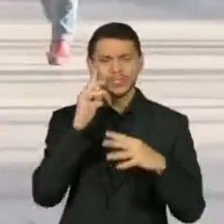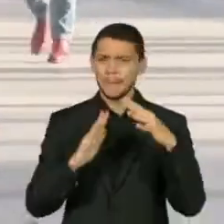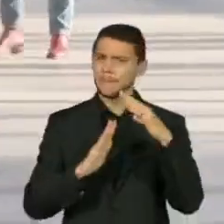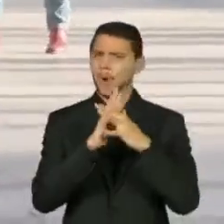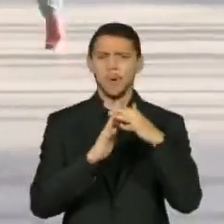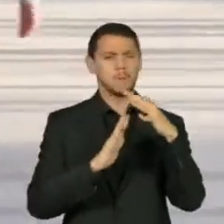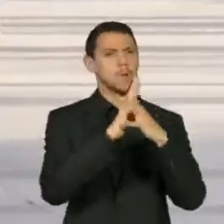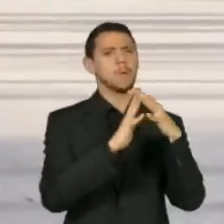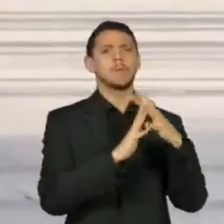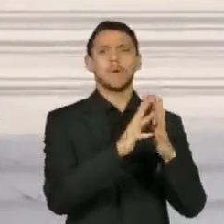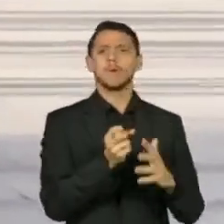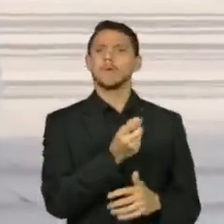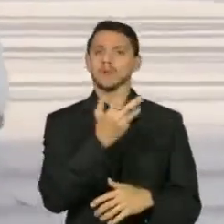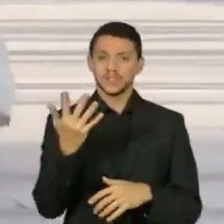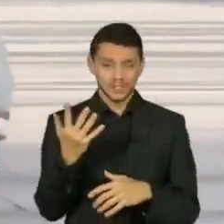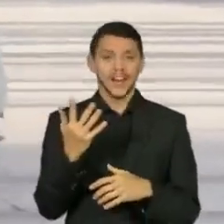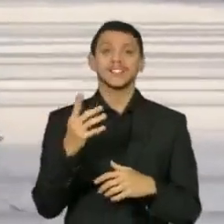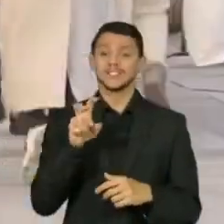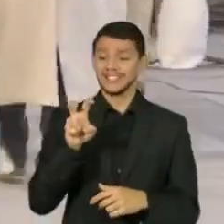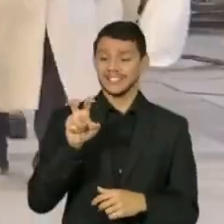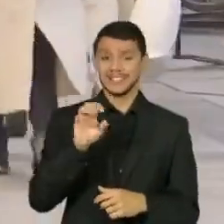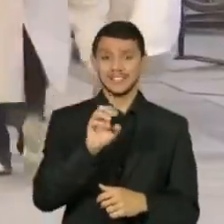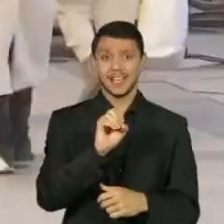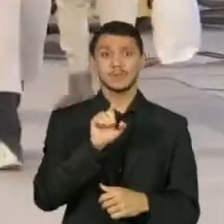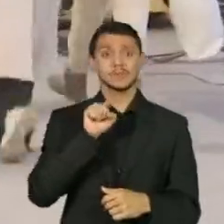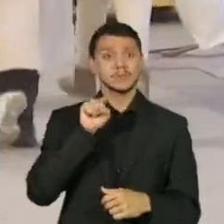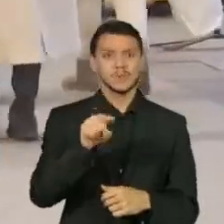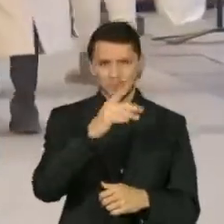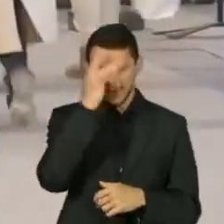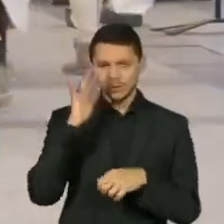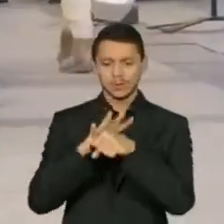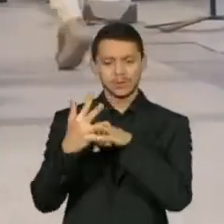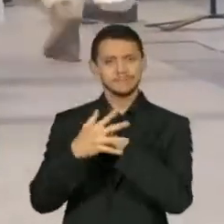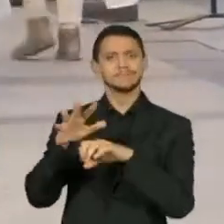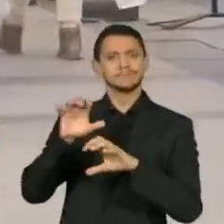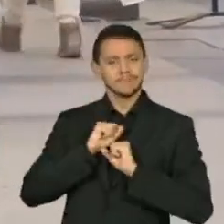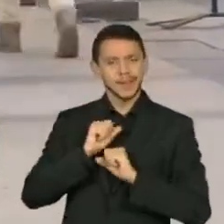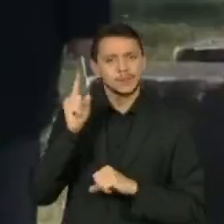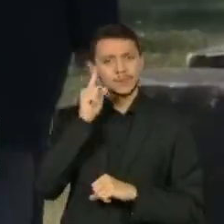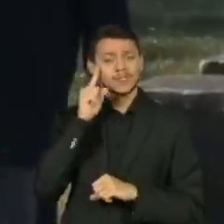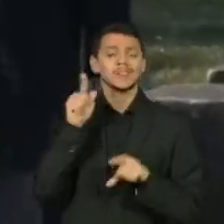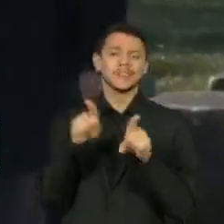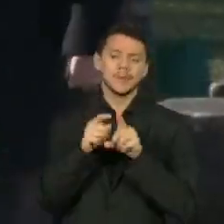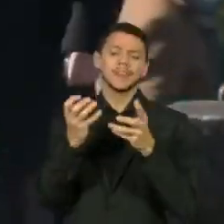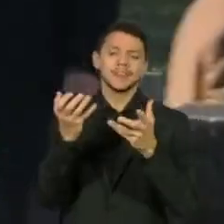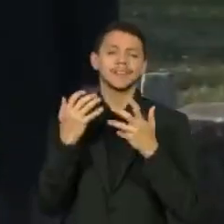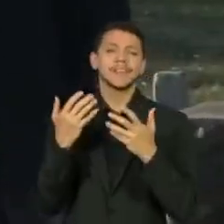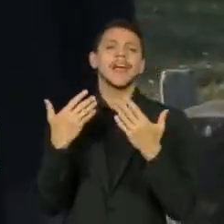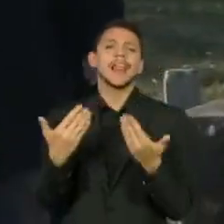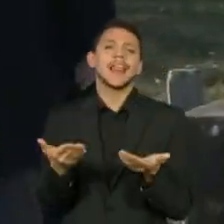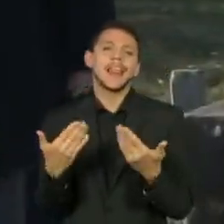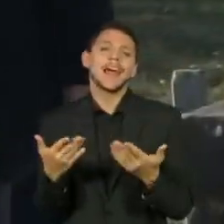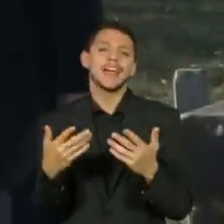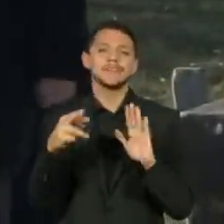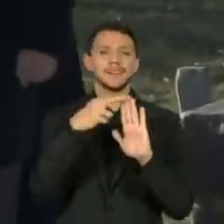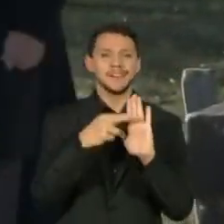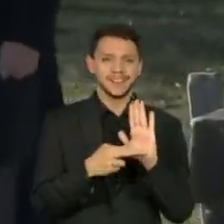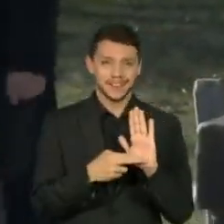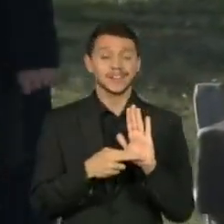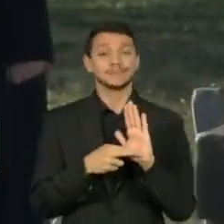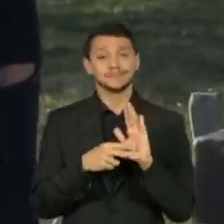chegando a 500 mil contaminados por dia também fala em voltar à rotina normal a imprensa francesa